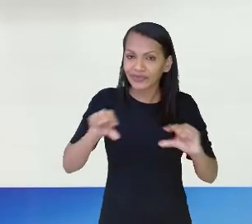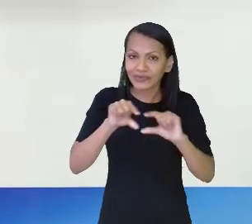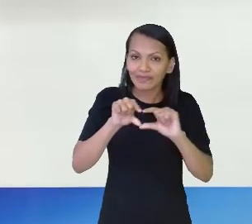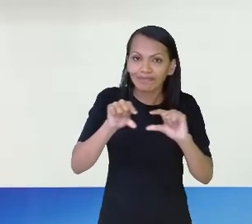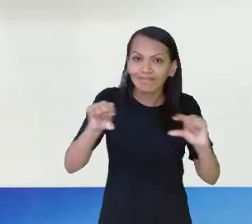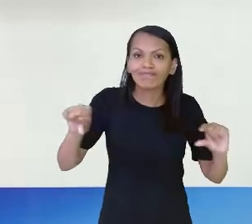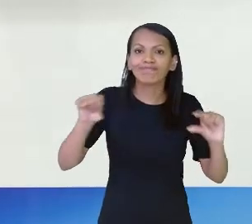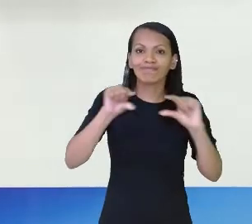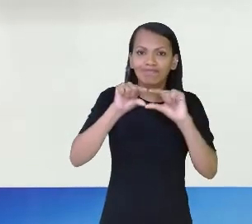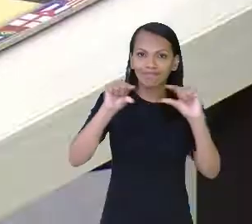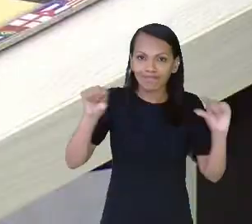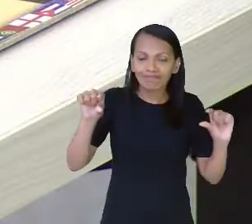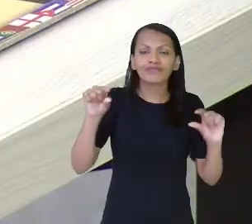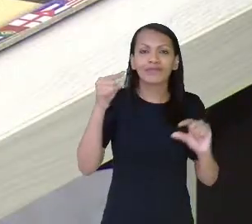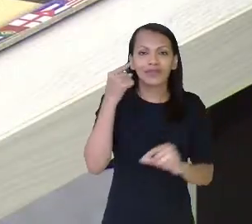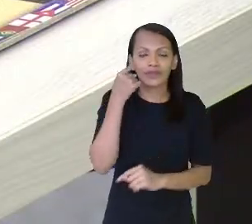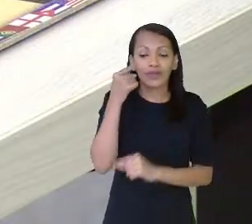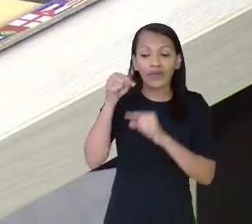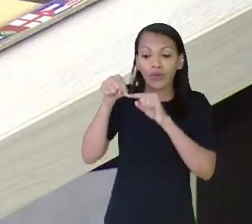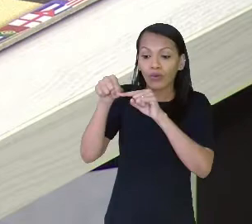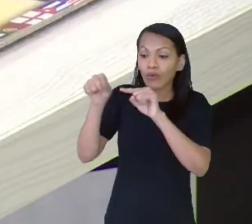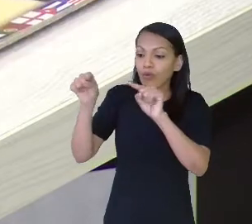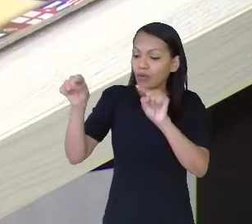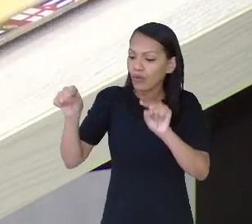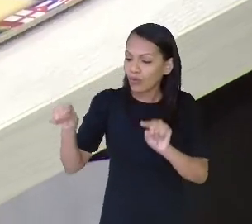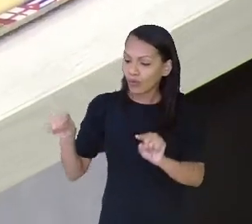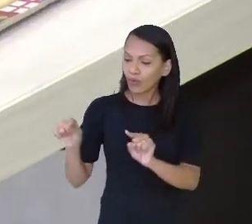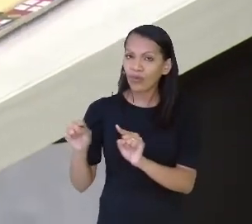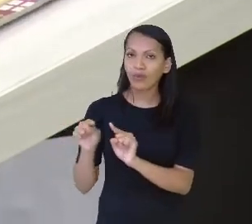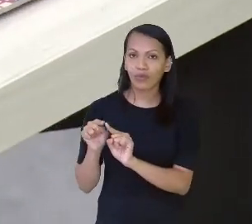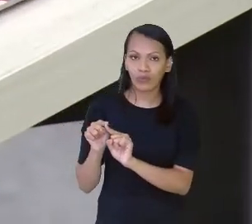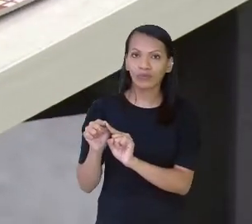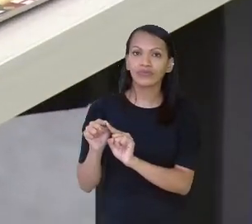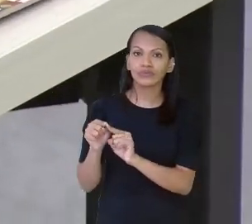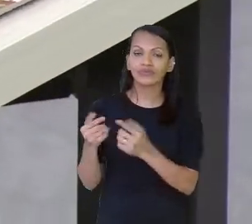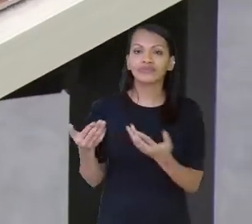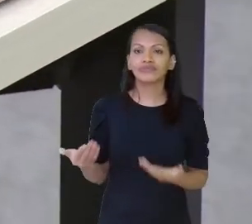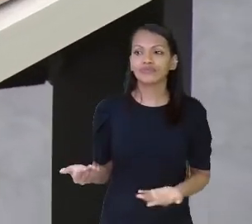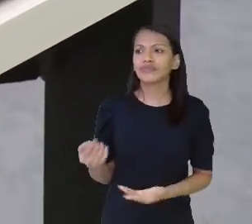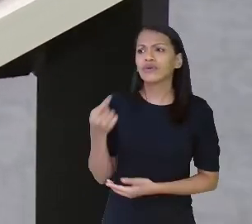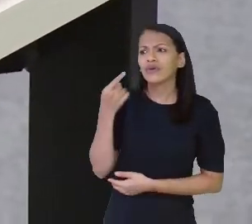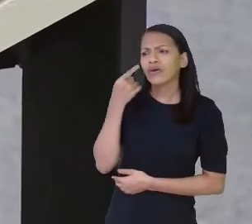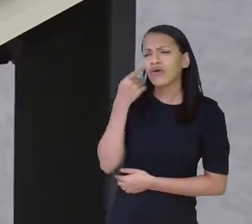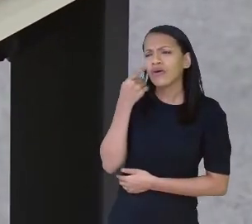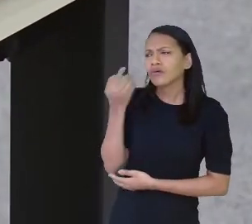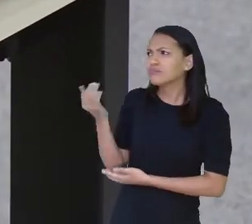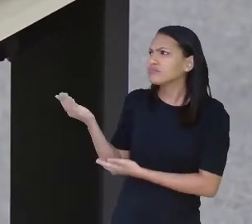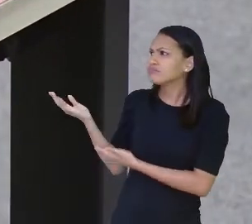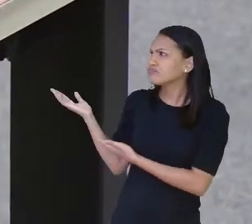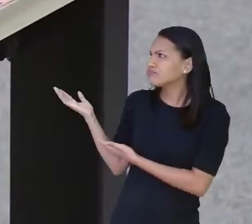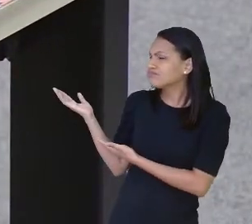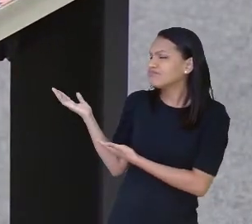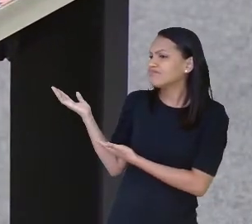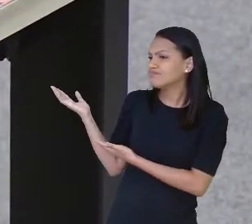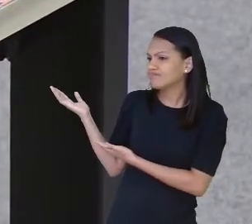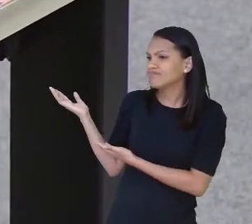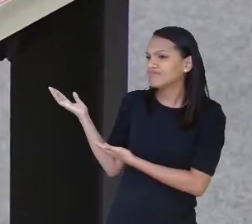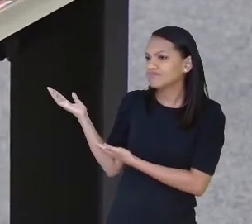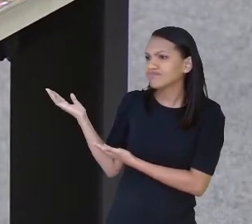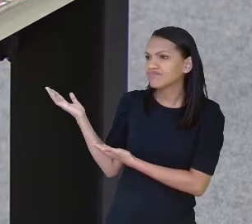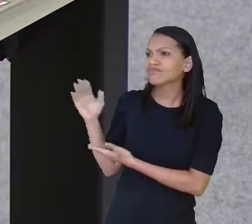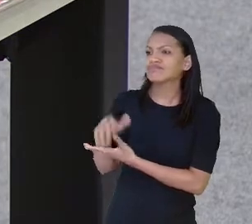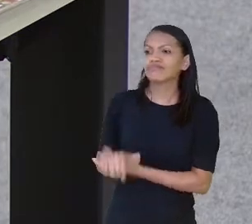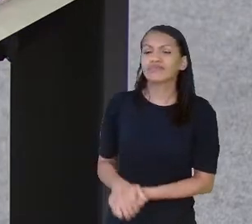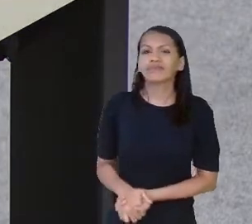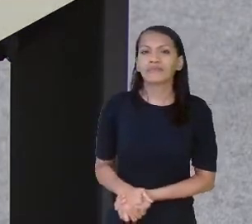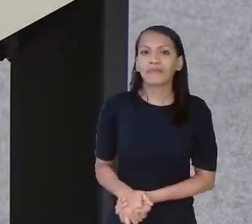é um quadrado. Inclusive, eu trouxe aqui, ó, do nosso material MindiLab, Eu vou deixar as pecinhas aqui, porque a